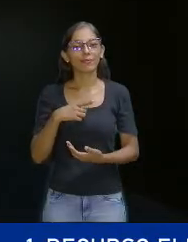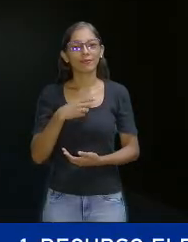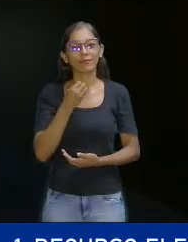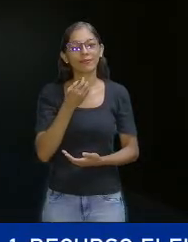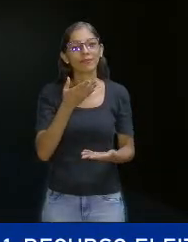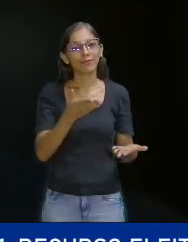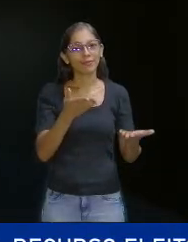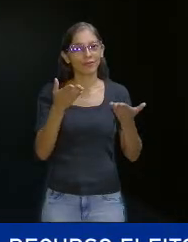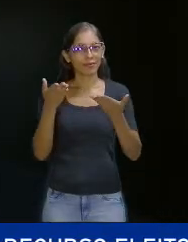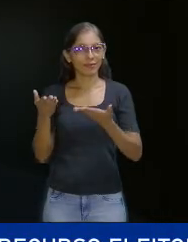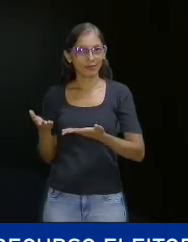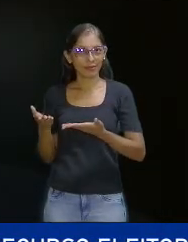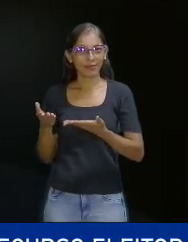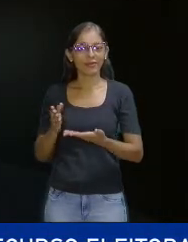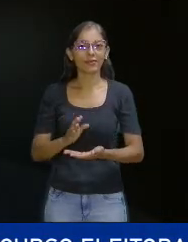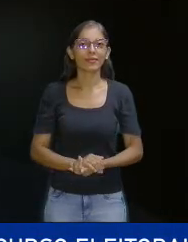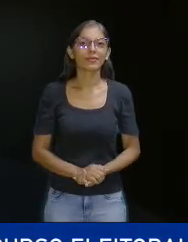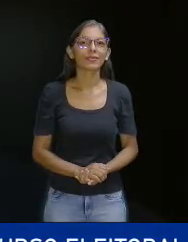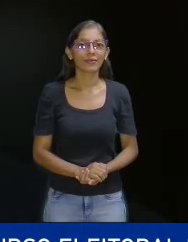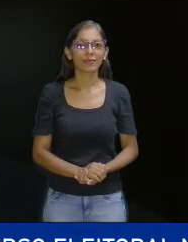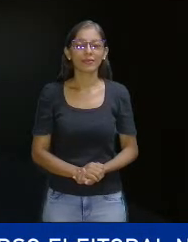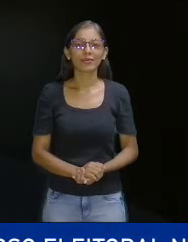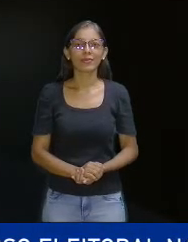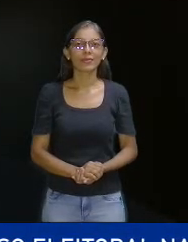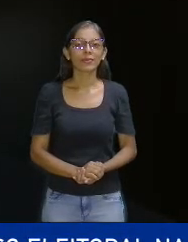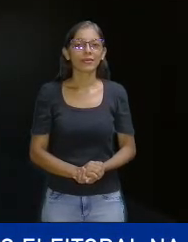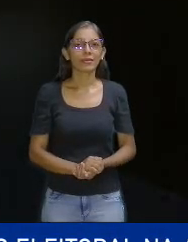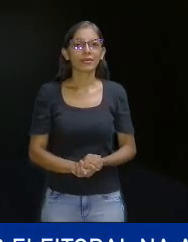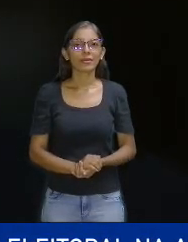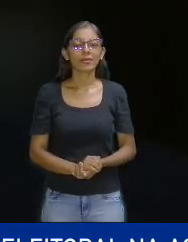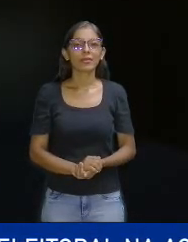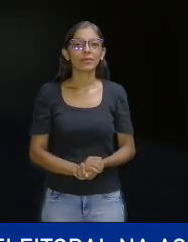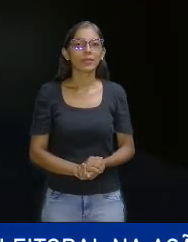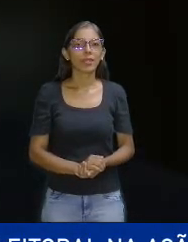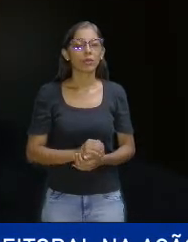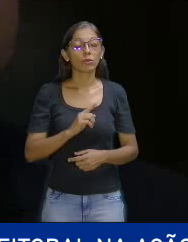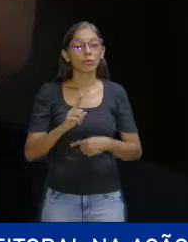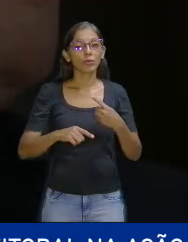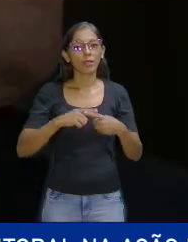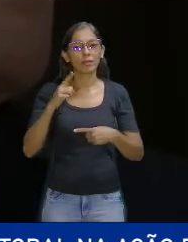bem-vinda e que tenha muito sucesso nesse biênio.